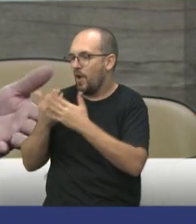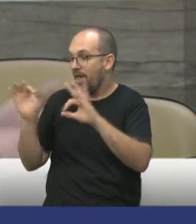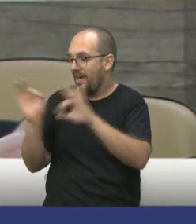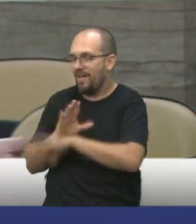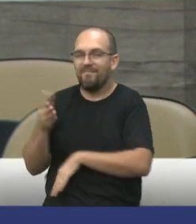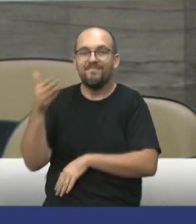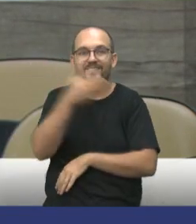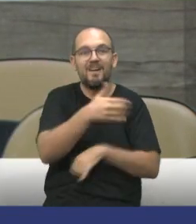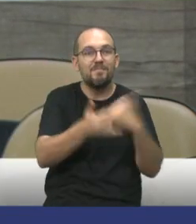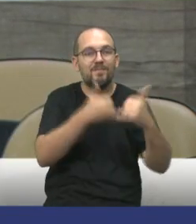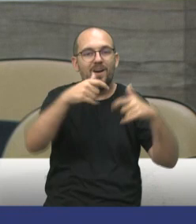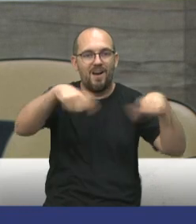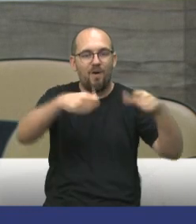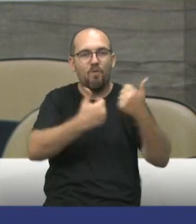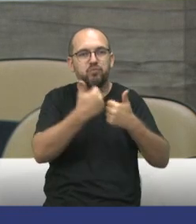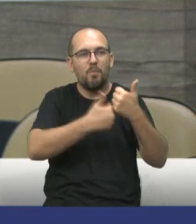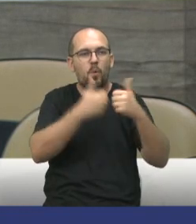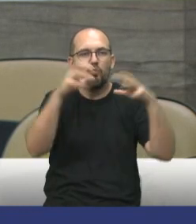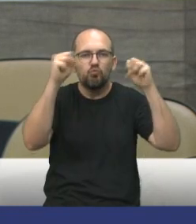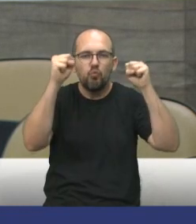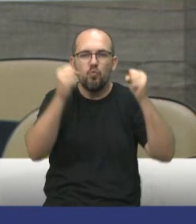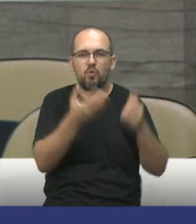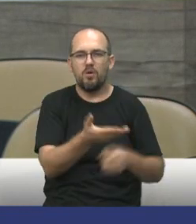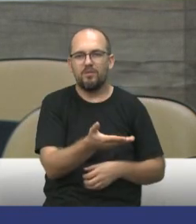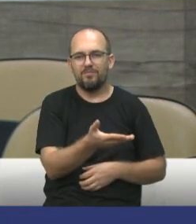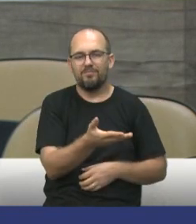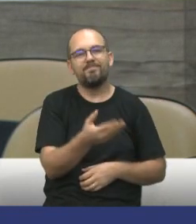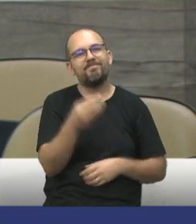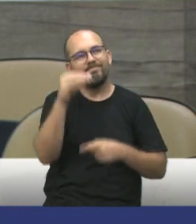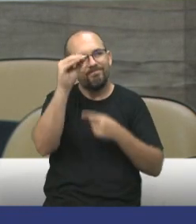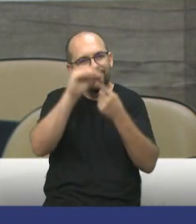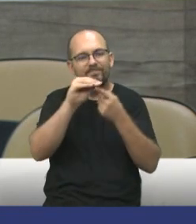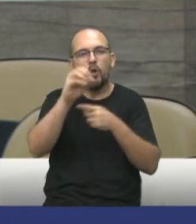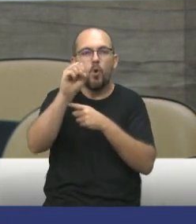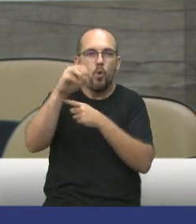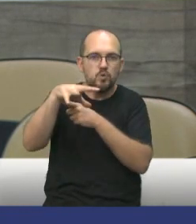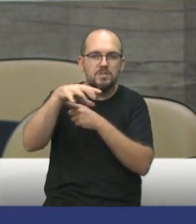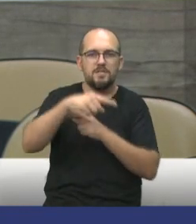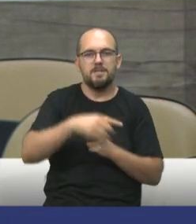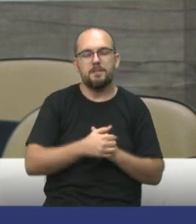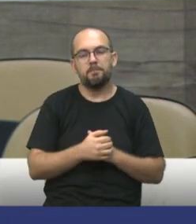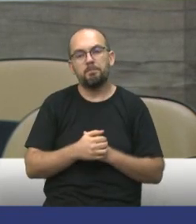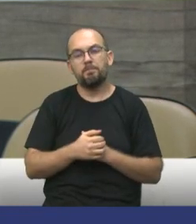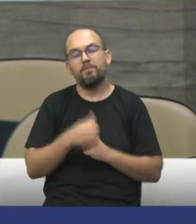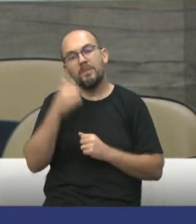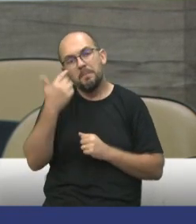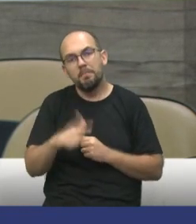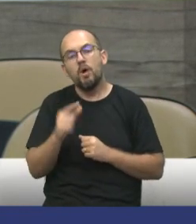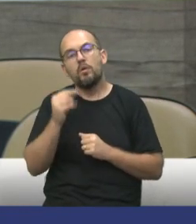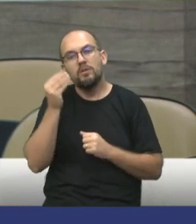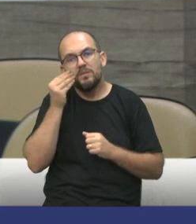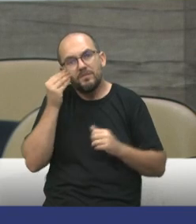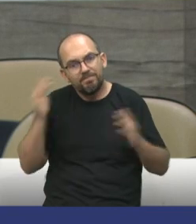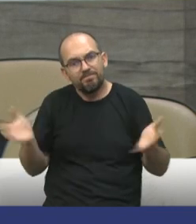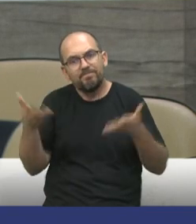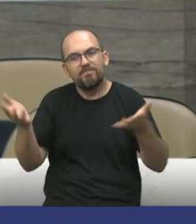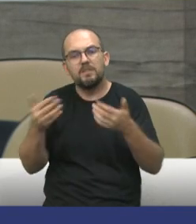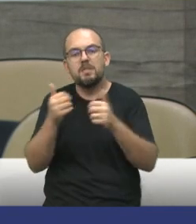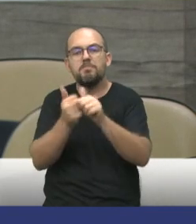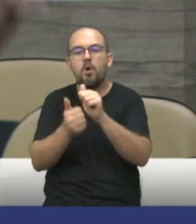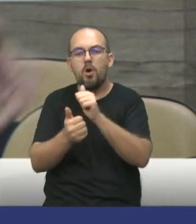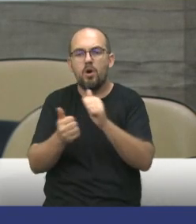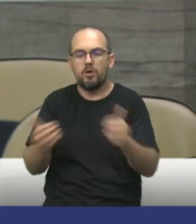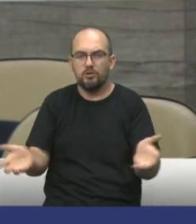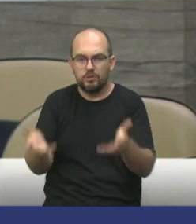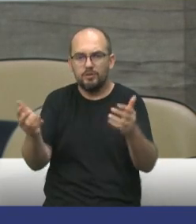campinho que está escuro. E uma outra sugestão também em relação aos bairros, poder incentivar as crianças ao esporte, né?